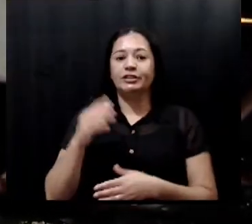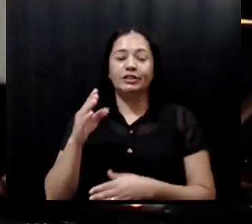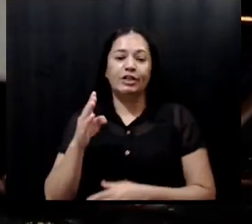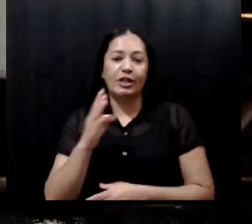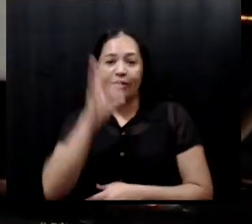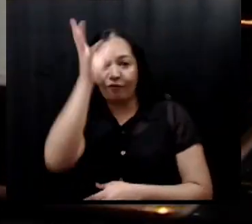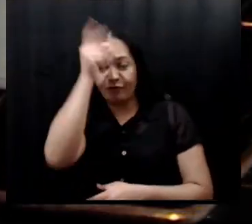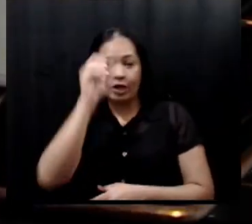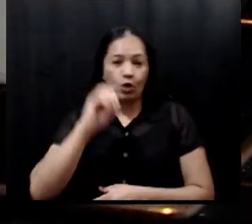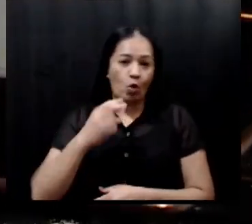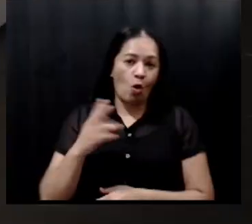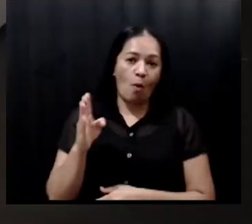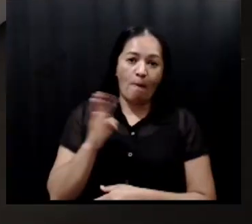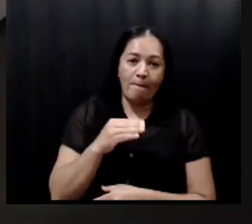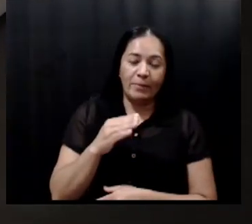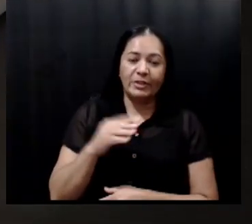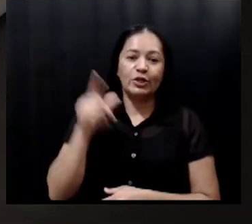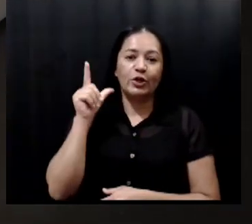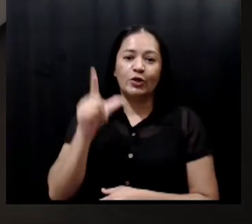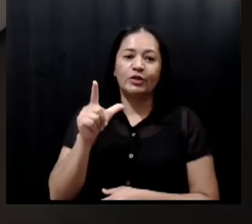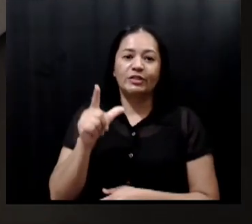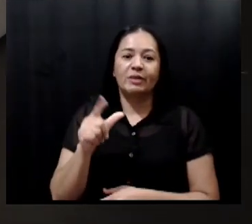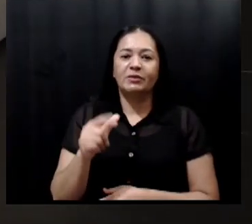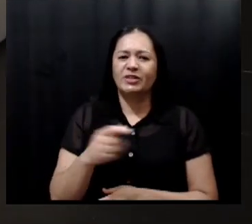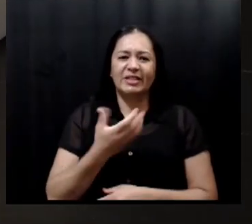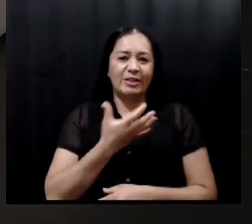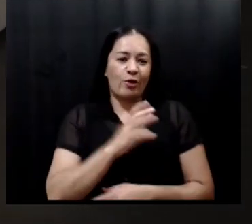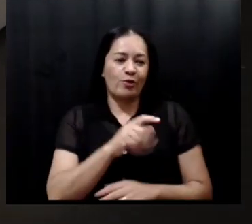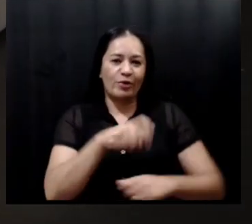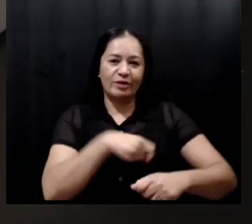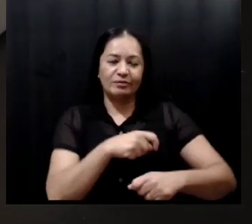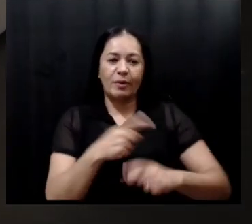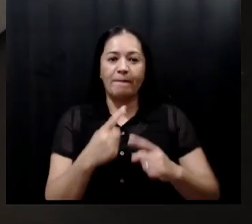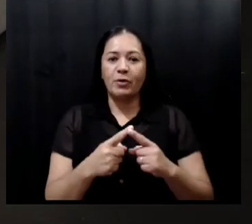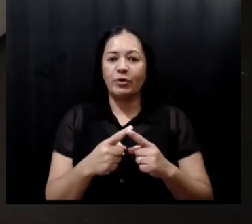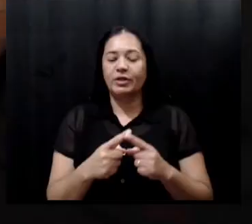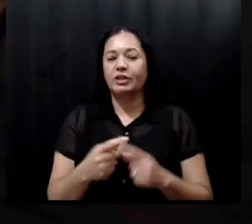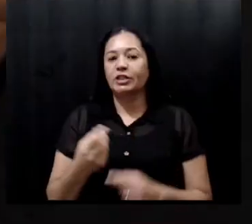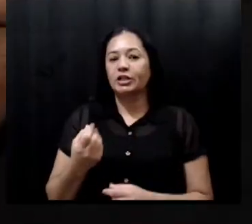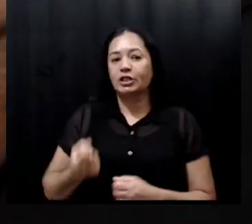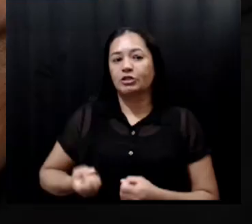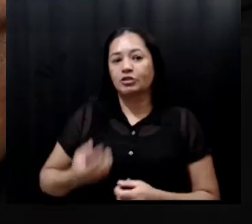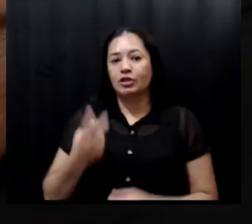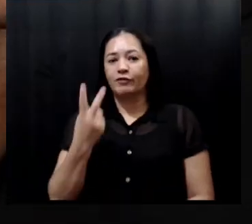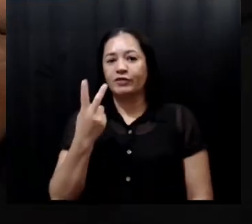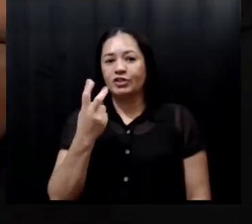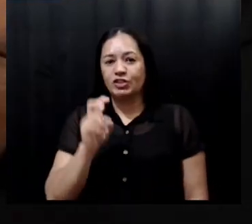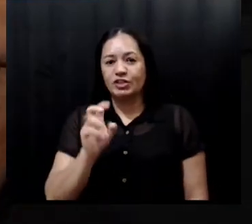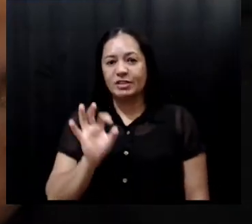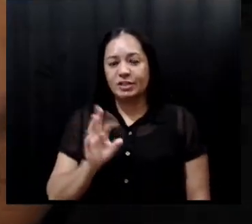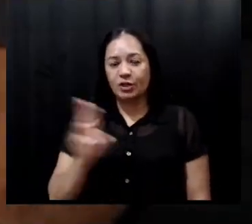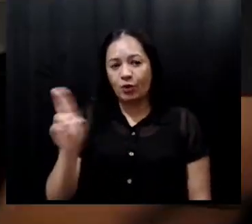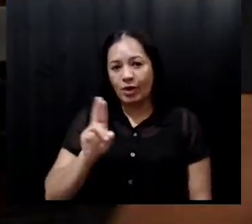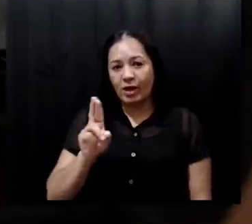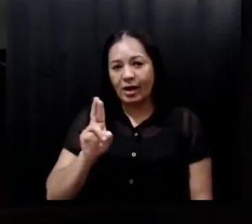quem dispensa ir para o fogão. A um custo inicial de R$ 25,00 a unidade, esta marmitaria, que começou na cozinha